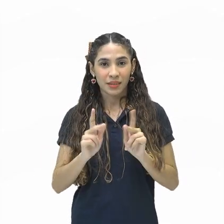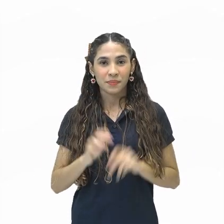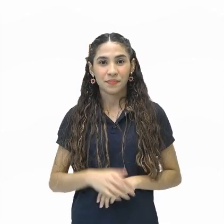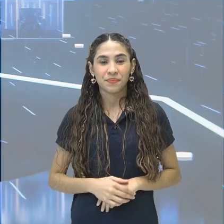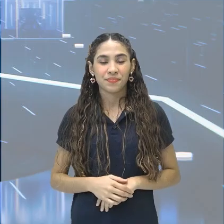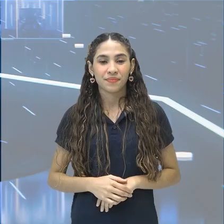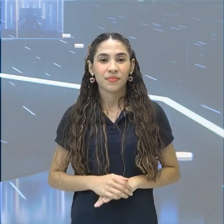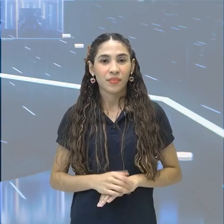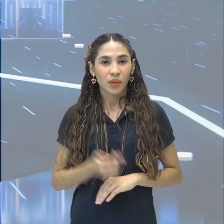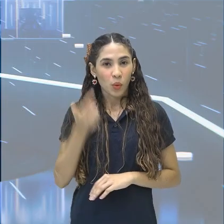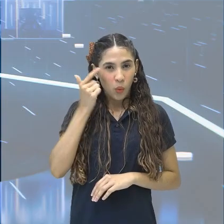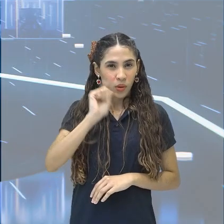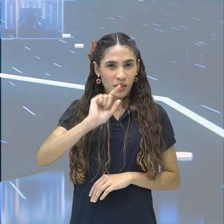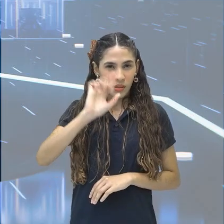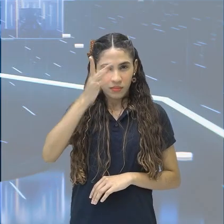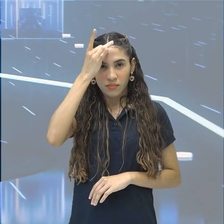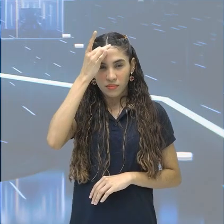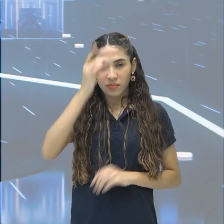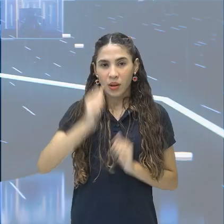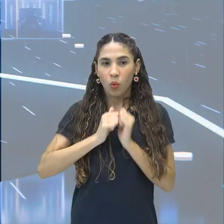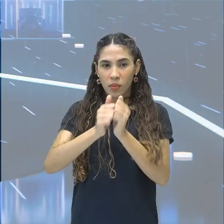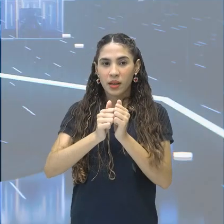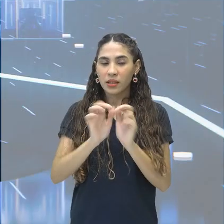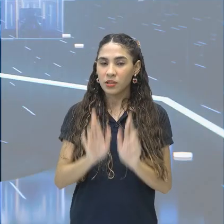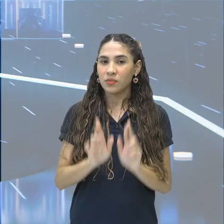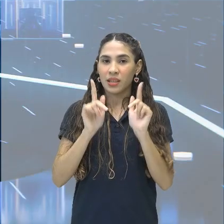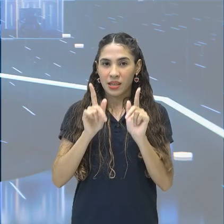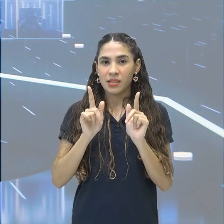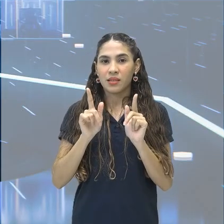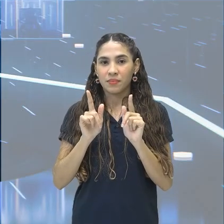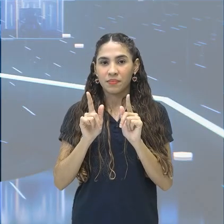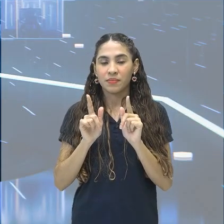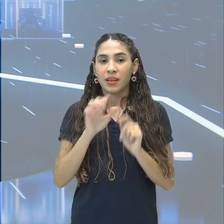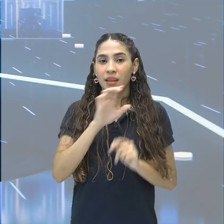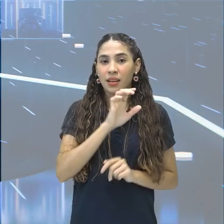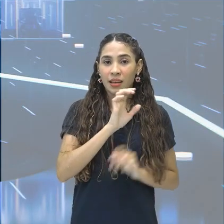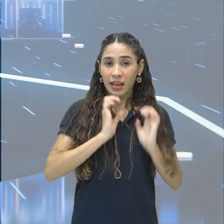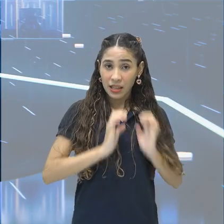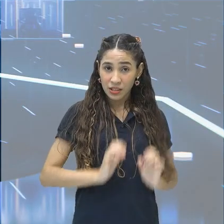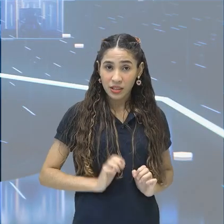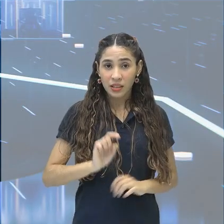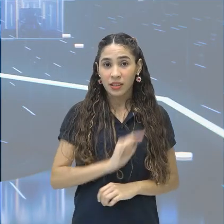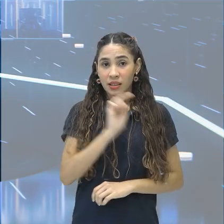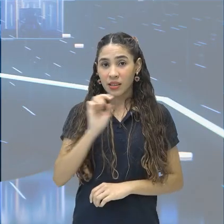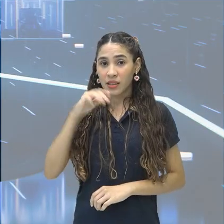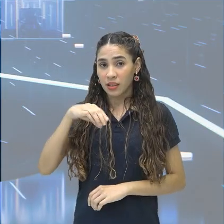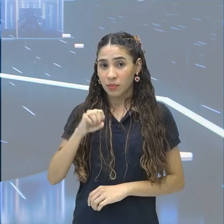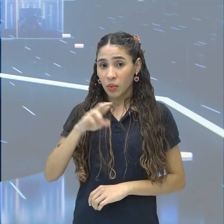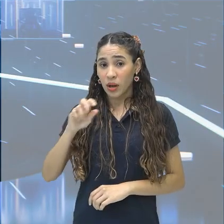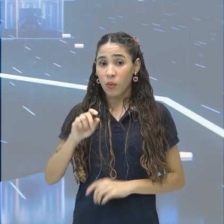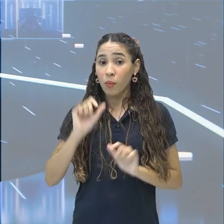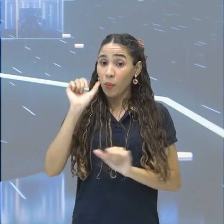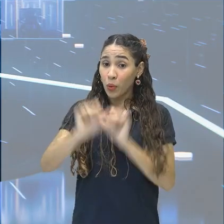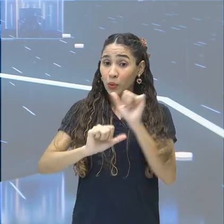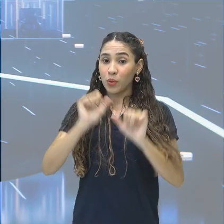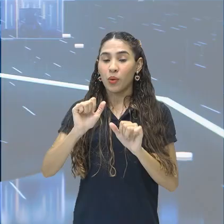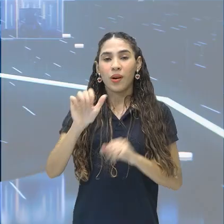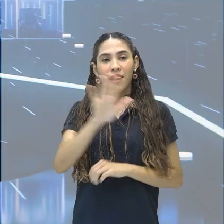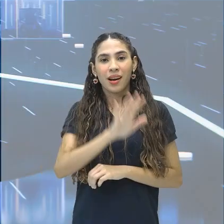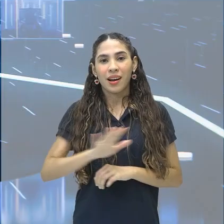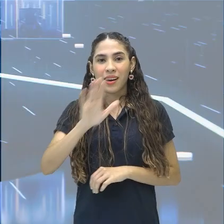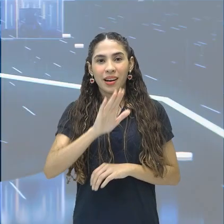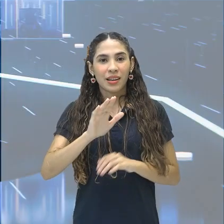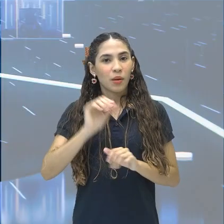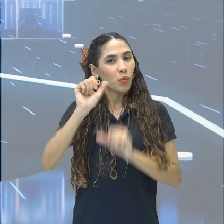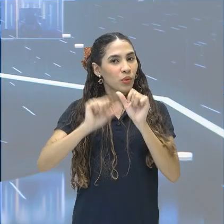então? Conseguiram acompanhar essa diferença entre ética e moral? Porque eu já estou noutro cenário aqui para